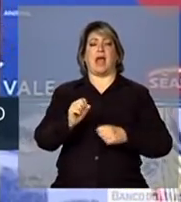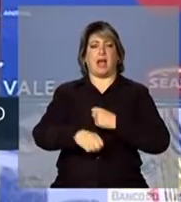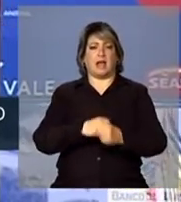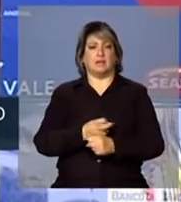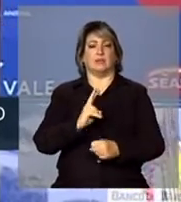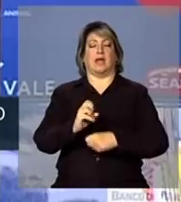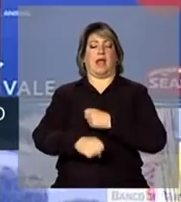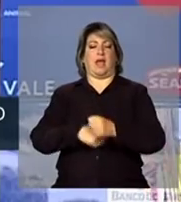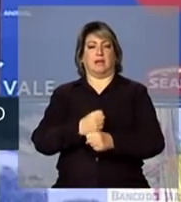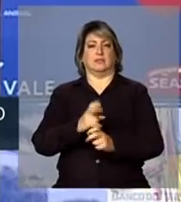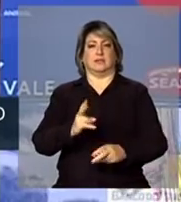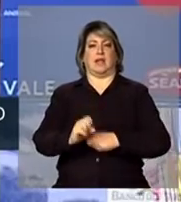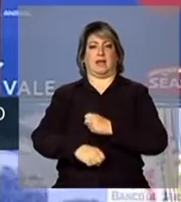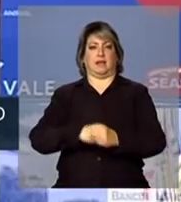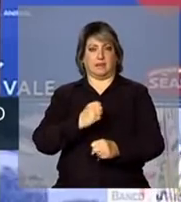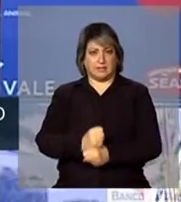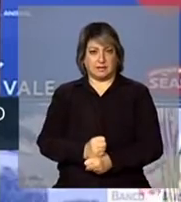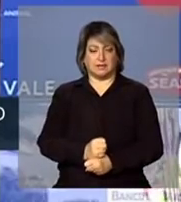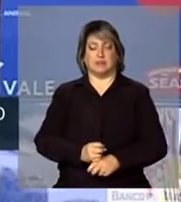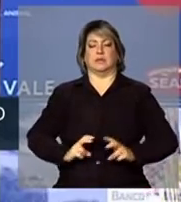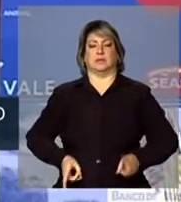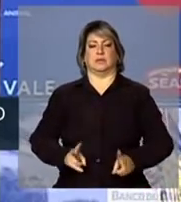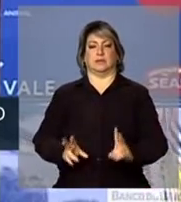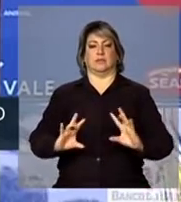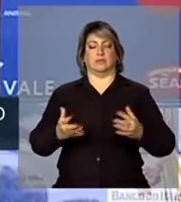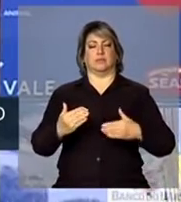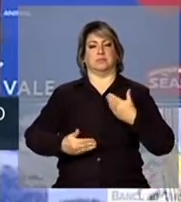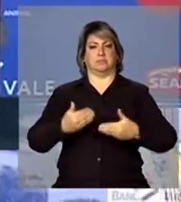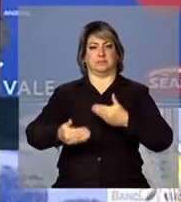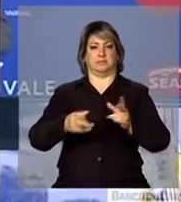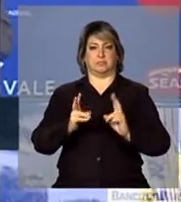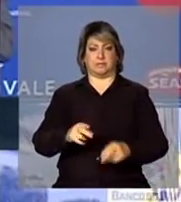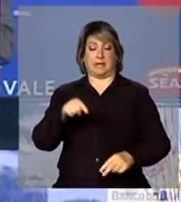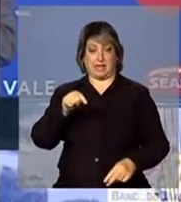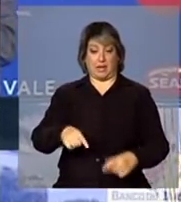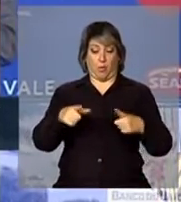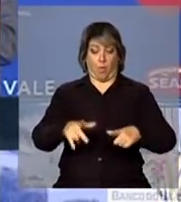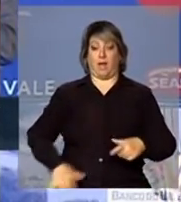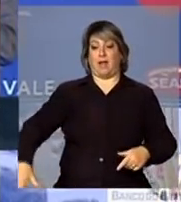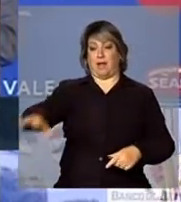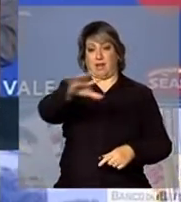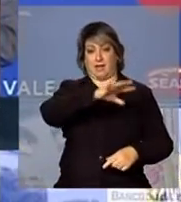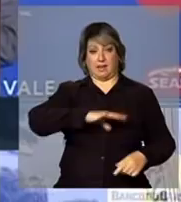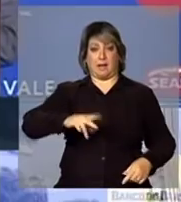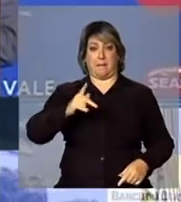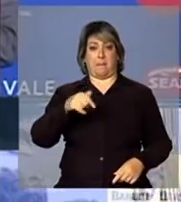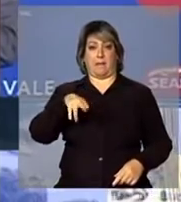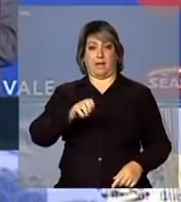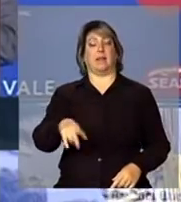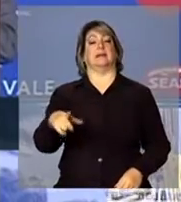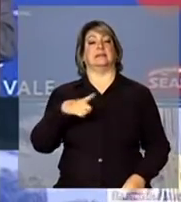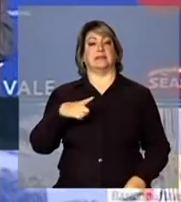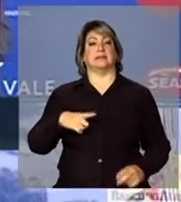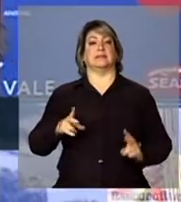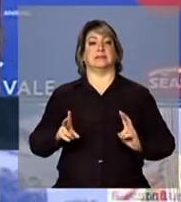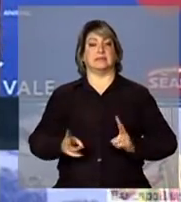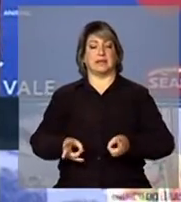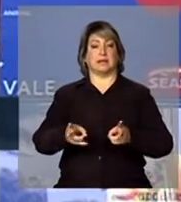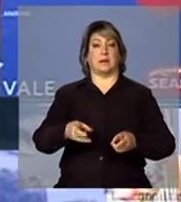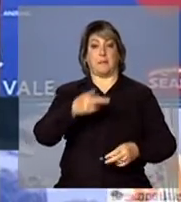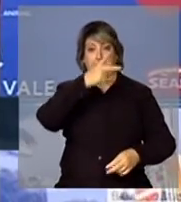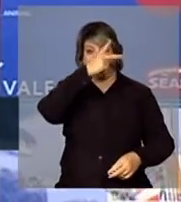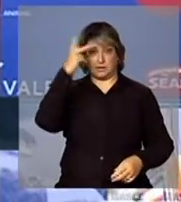a celebração de um progresso continuado. Por esse parque Fernando Costa, passaram e passam figuras